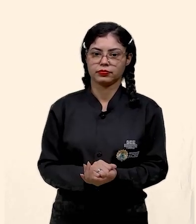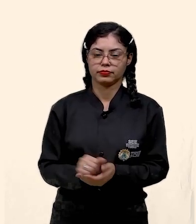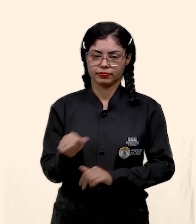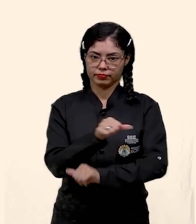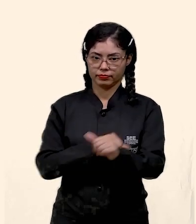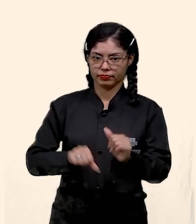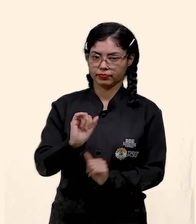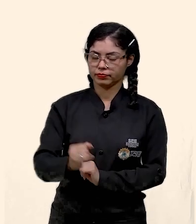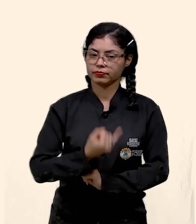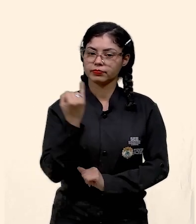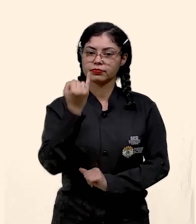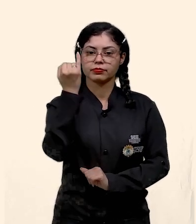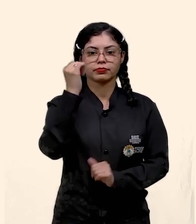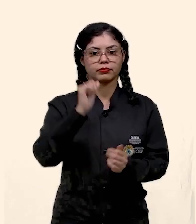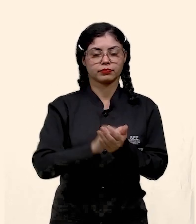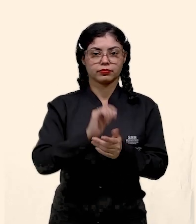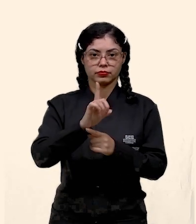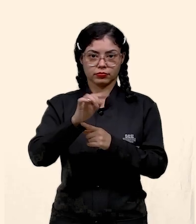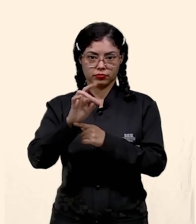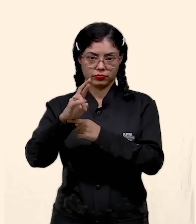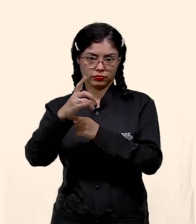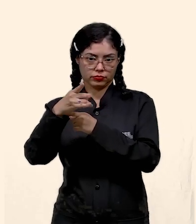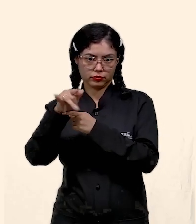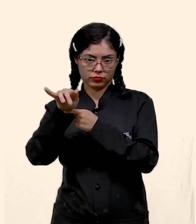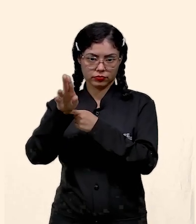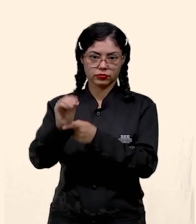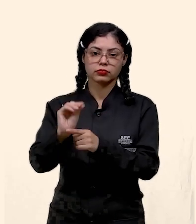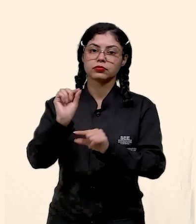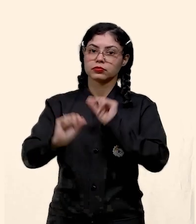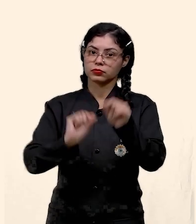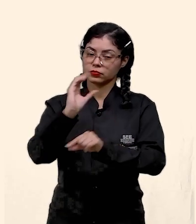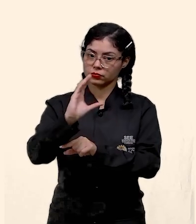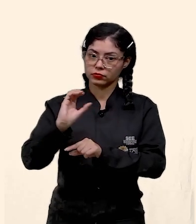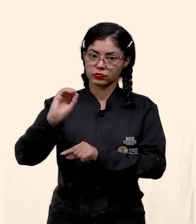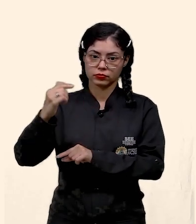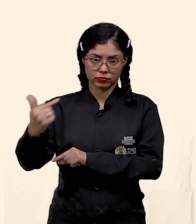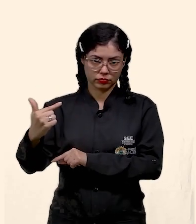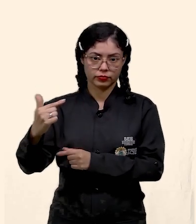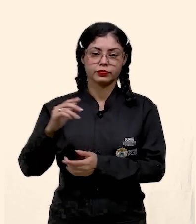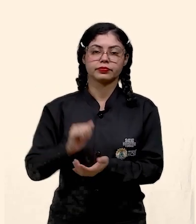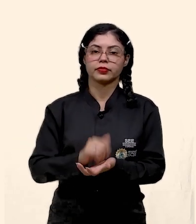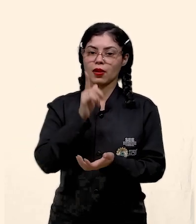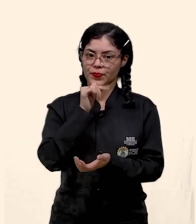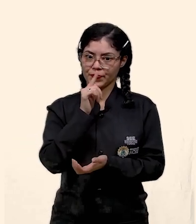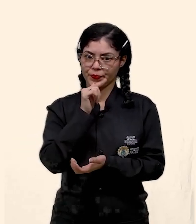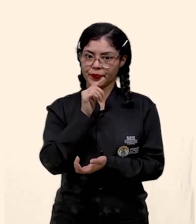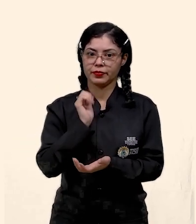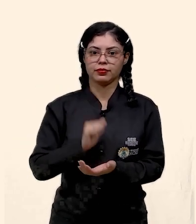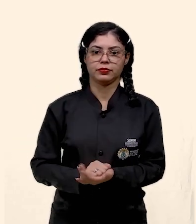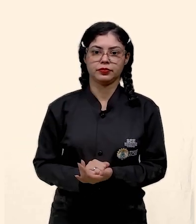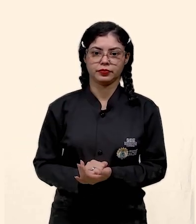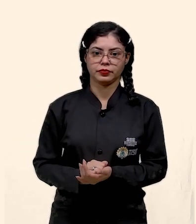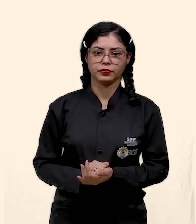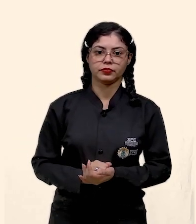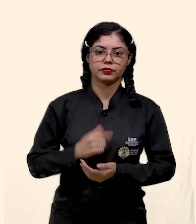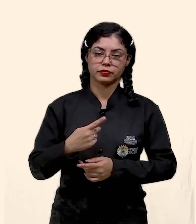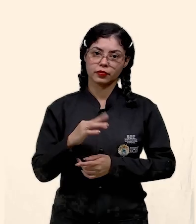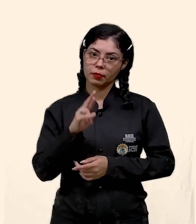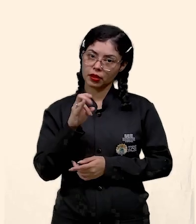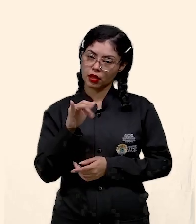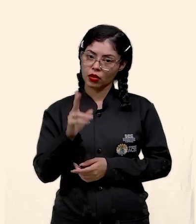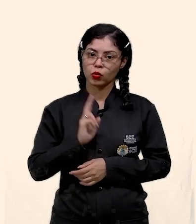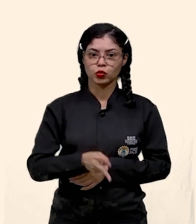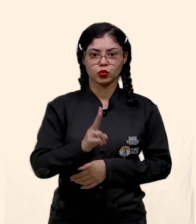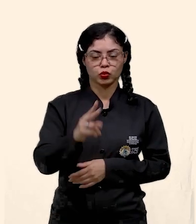transformar principalmente em dióxido de carbono, que é o CO2, e também em água. O permanganato de potássio